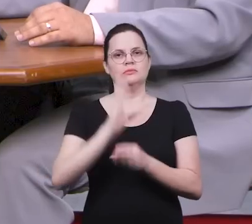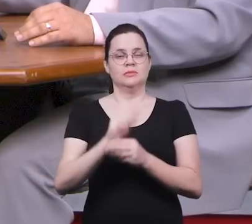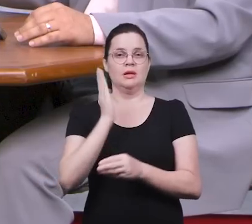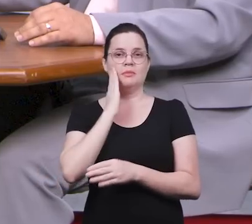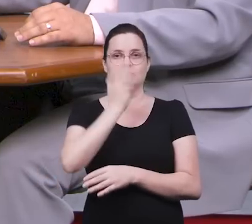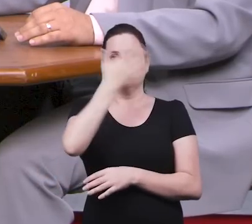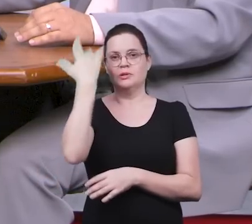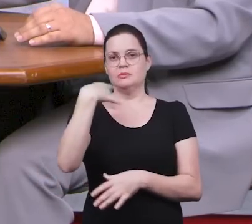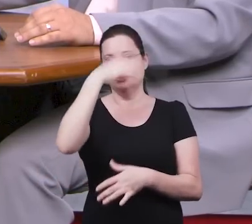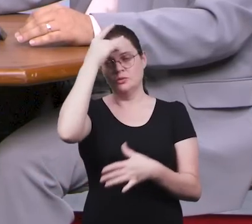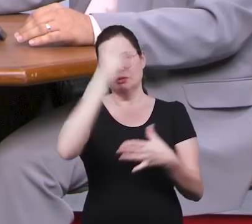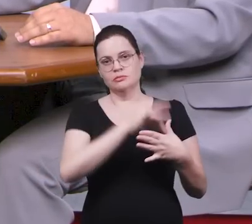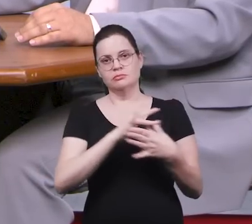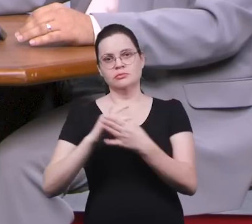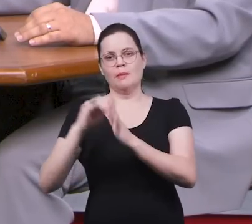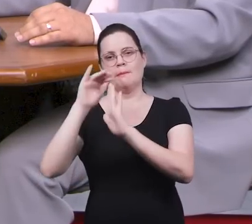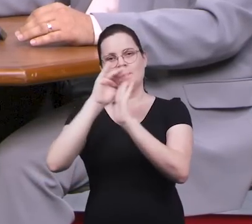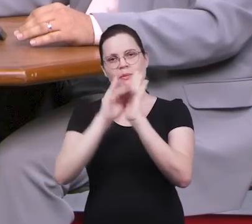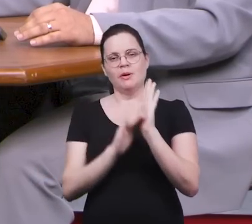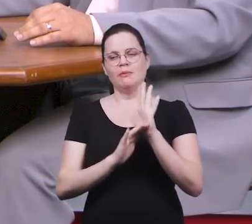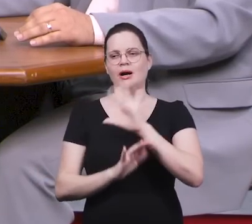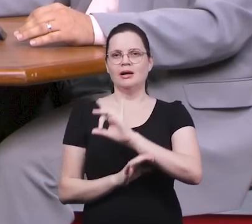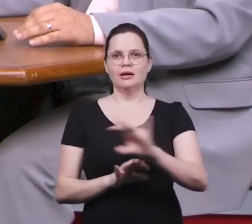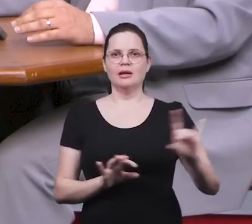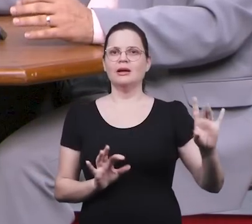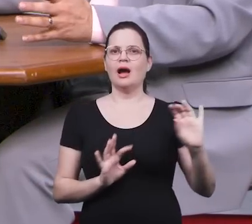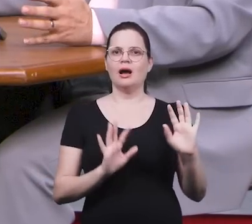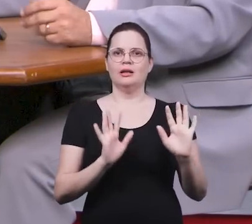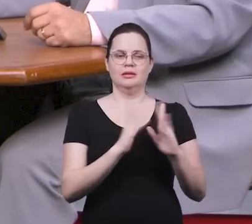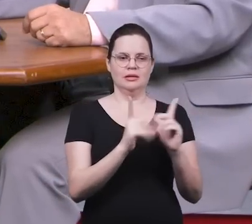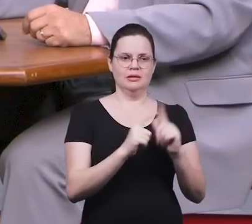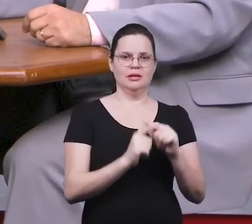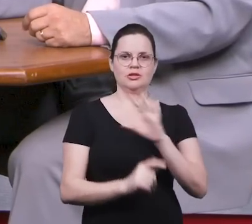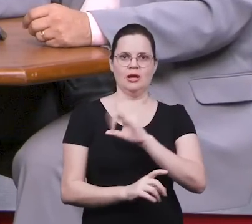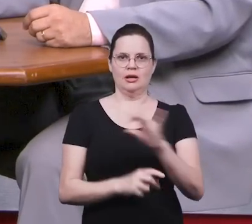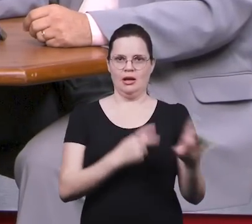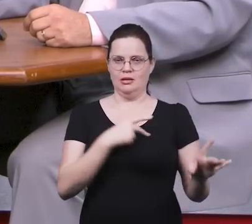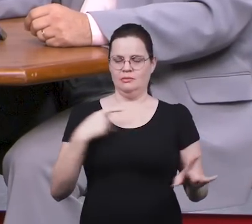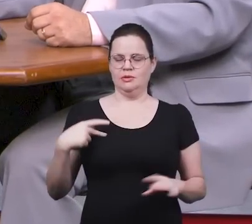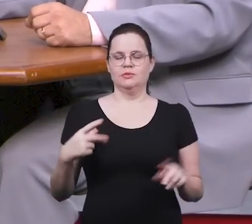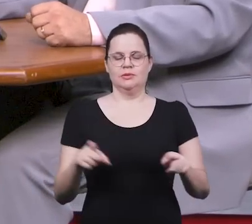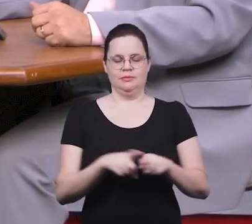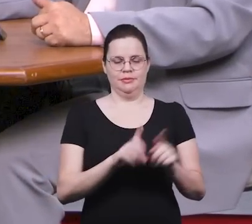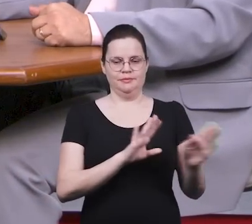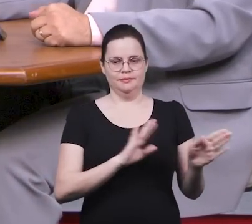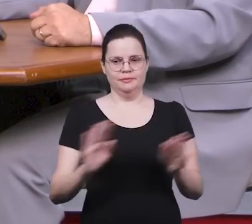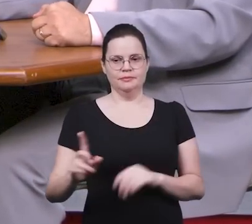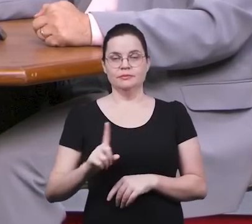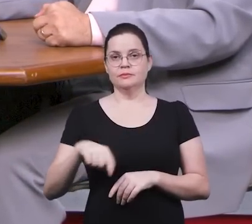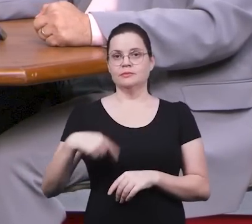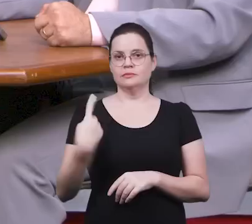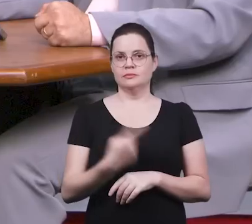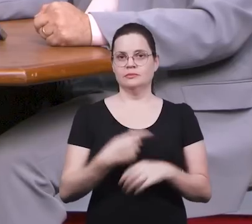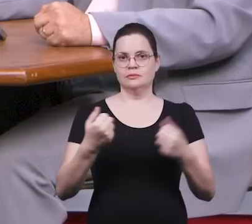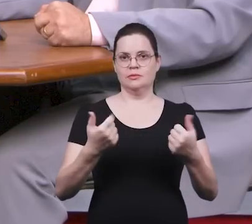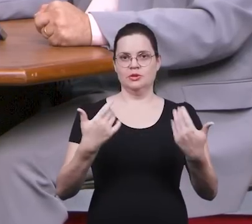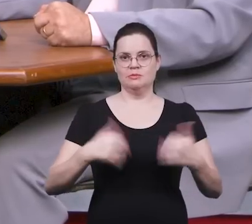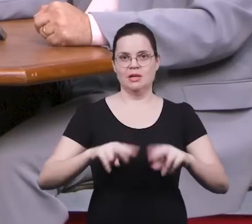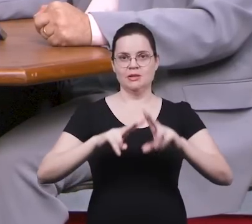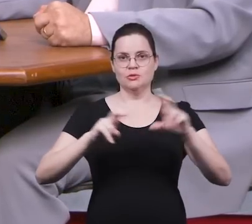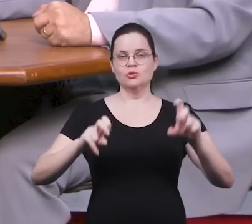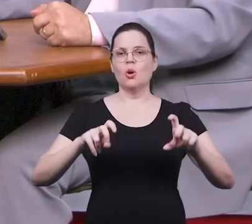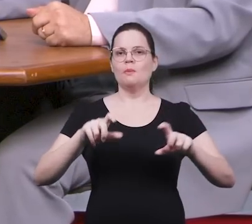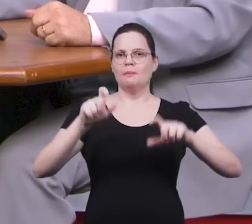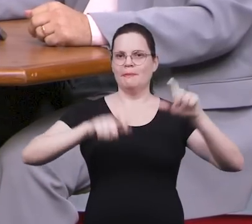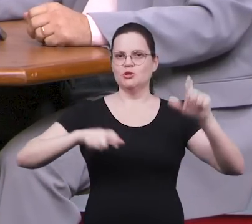nós, a direção segura do Senhor em cada ministério e em cada igreja. E já que nós estamos falando daqueles que vão